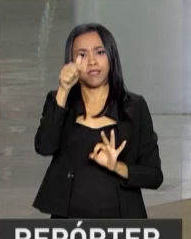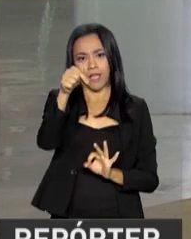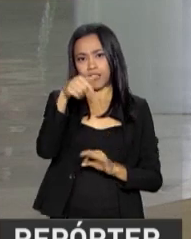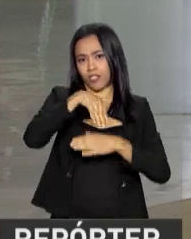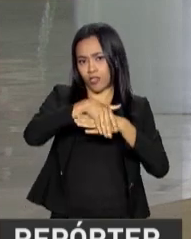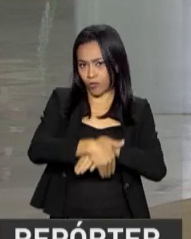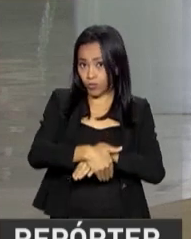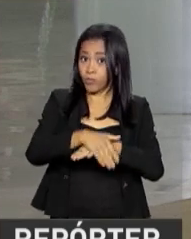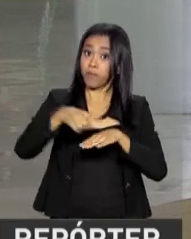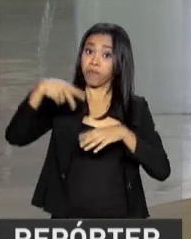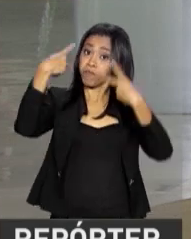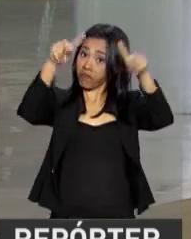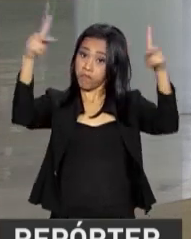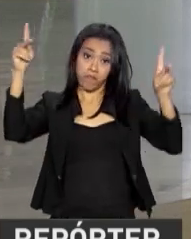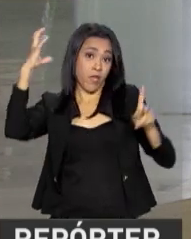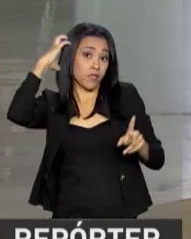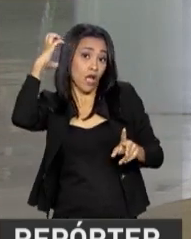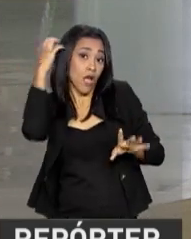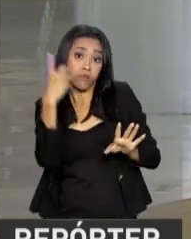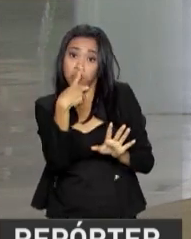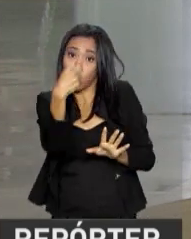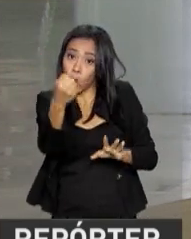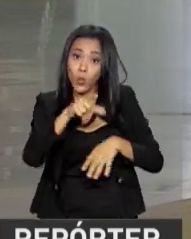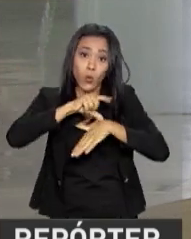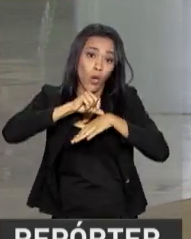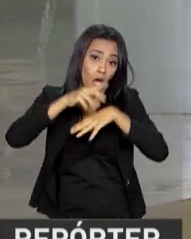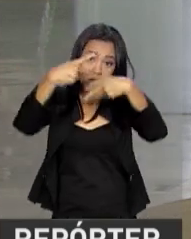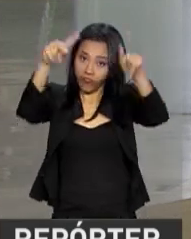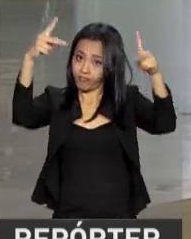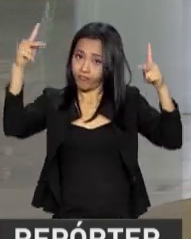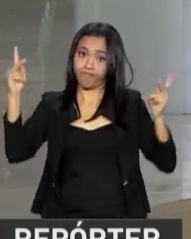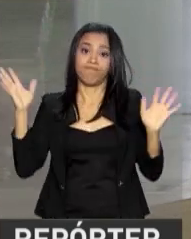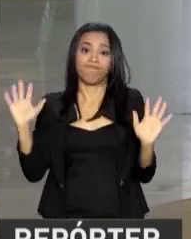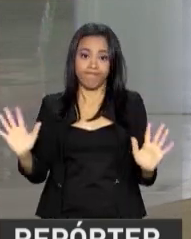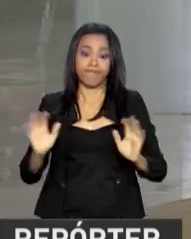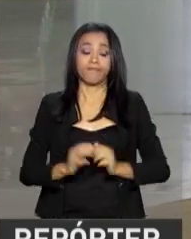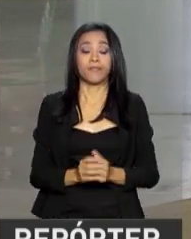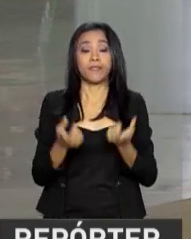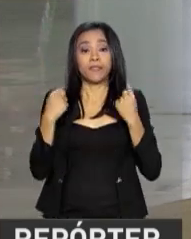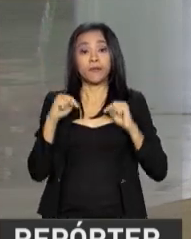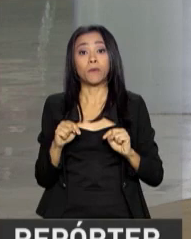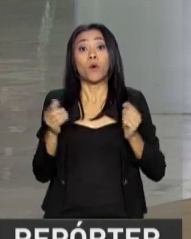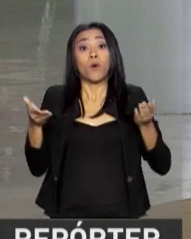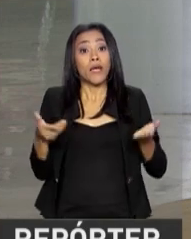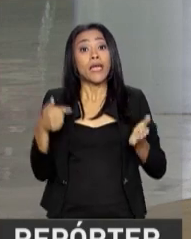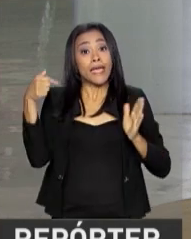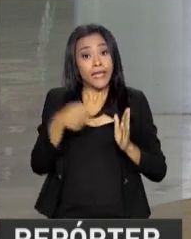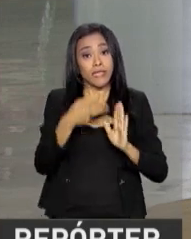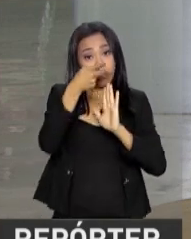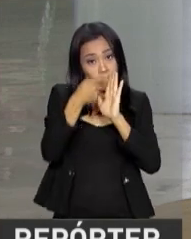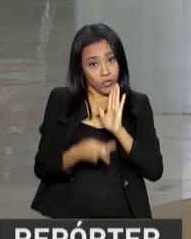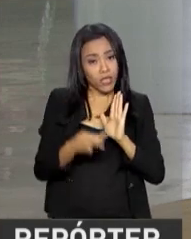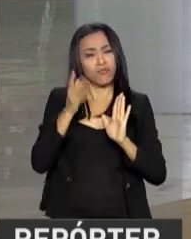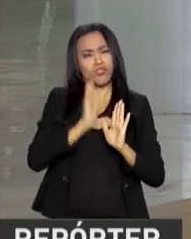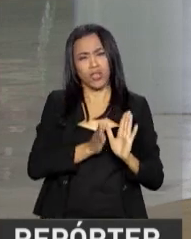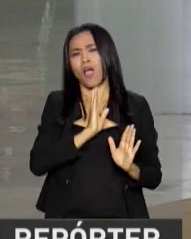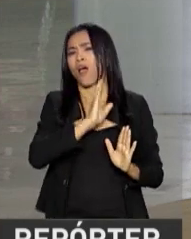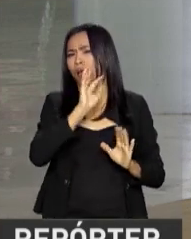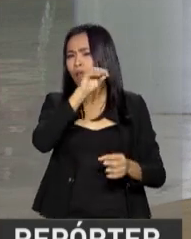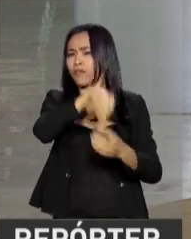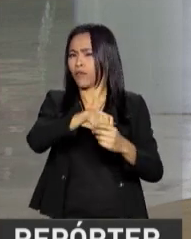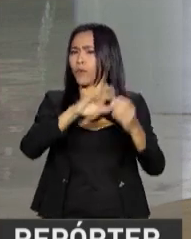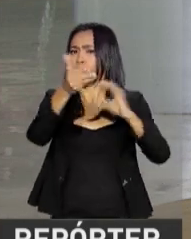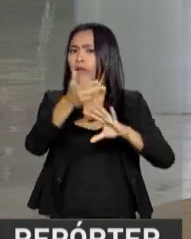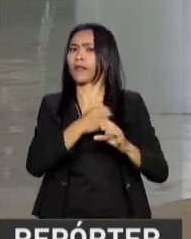as emissoras poderão continuar fazendo a transmissão como está hoje bem esse projeto aí ele tramitava no congresso nacional